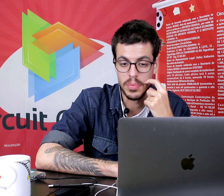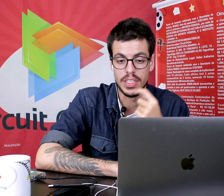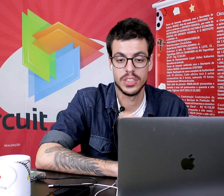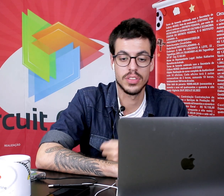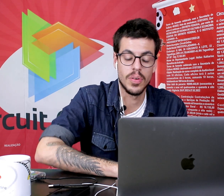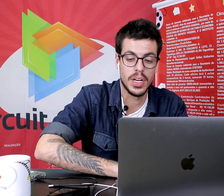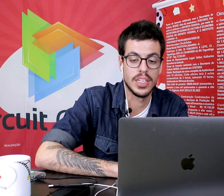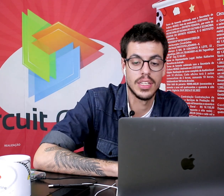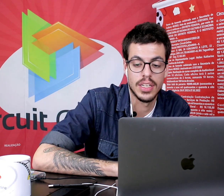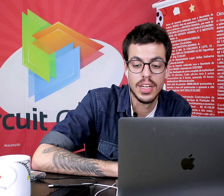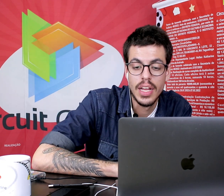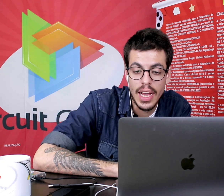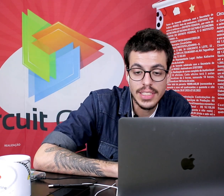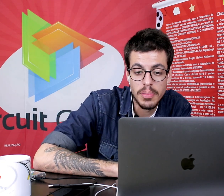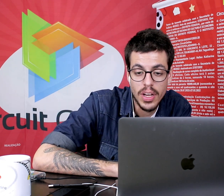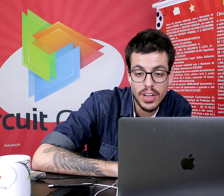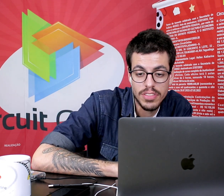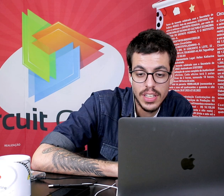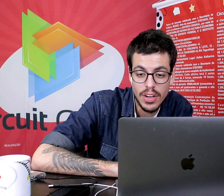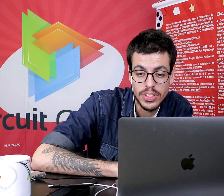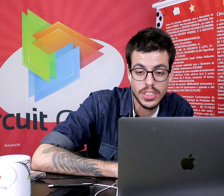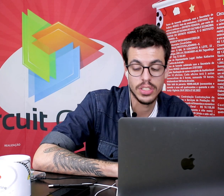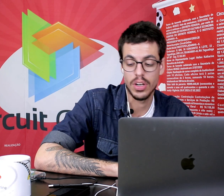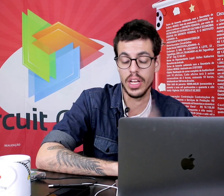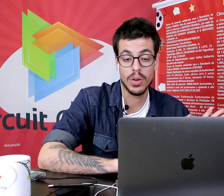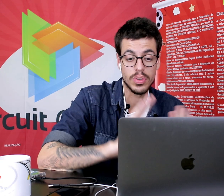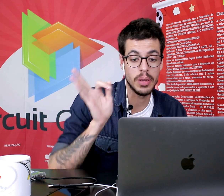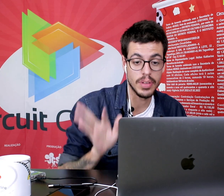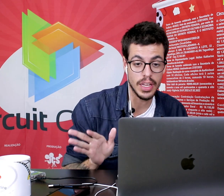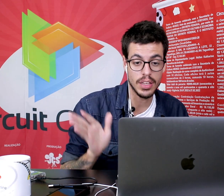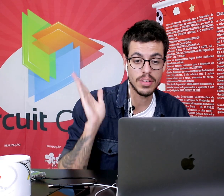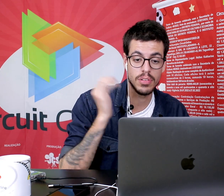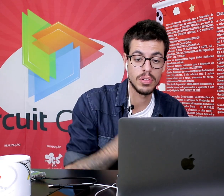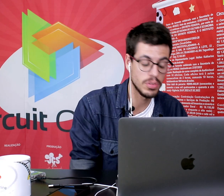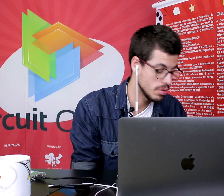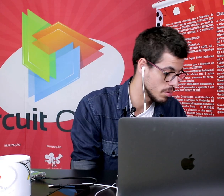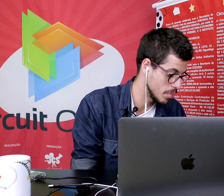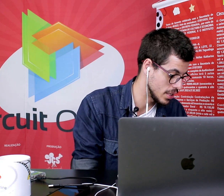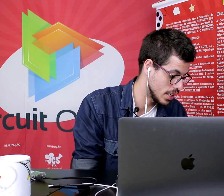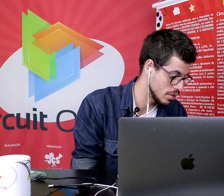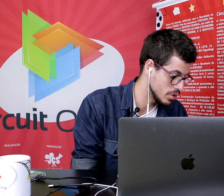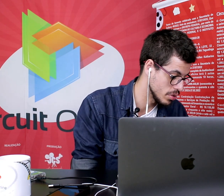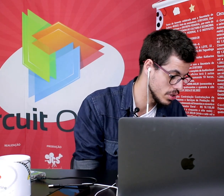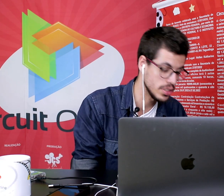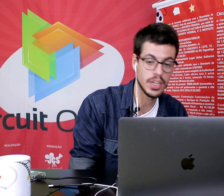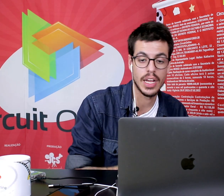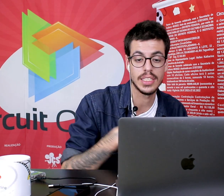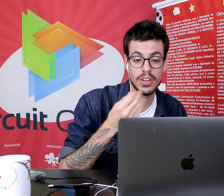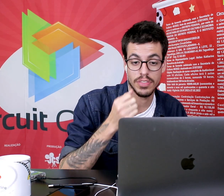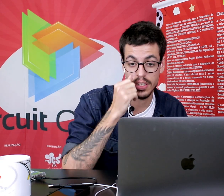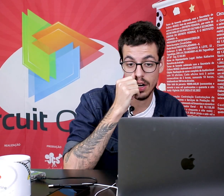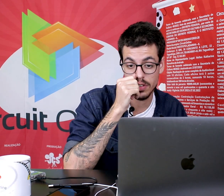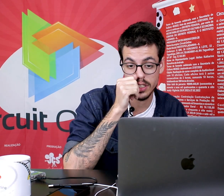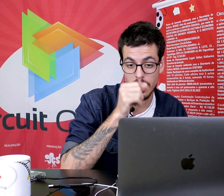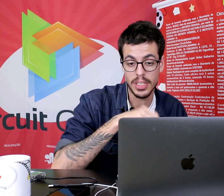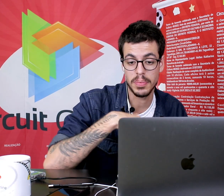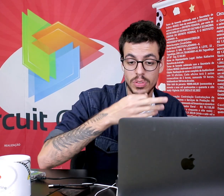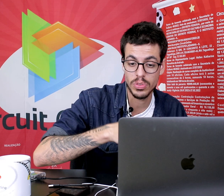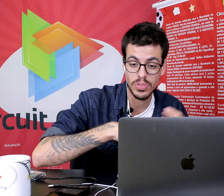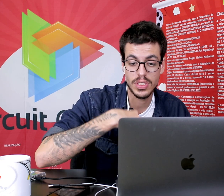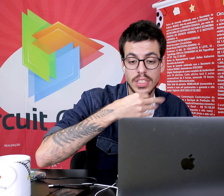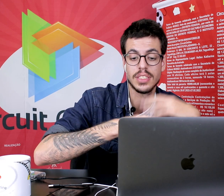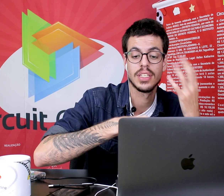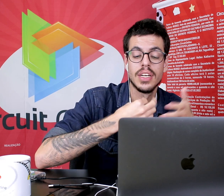Tá, vamos lá. Deixa eu dar uma olhada na... Essa meia hora final, gente, eu terminei o meu material de hoje. Essa hora final eu vou deixar mais